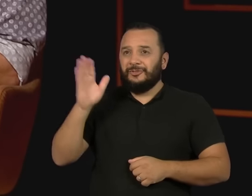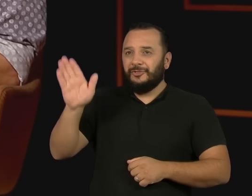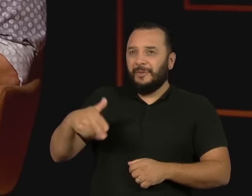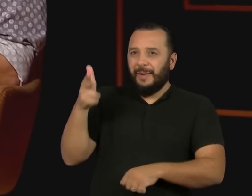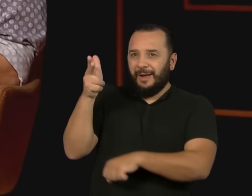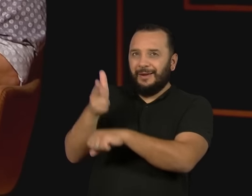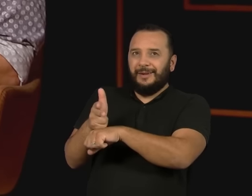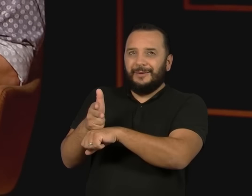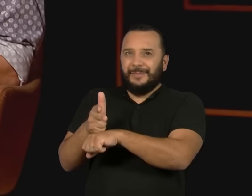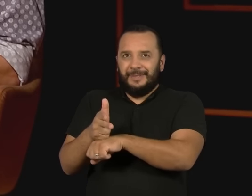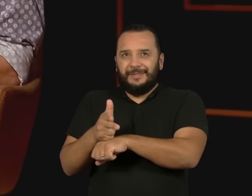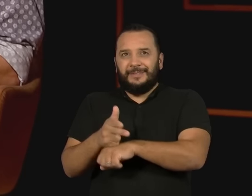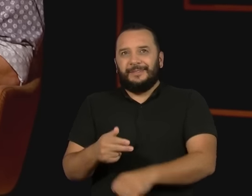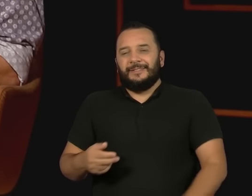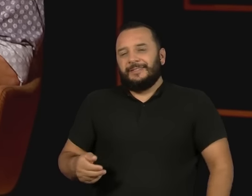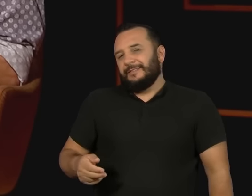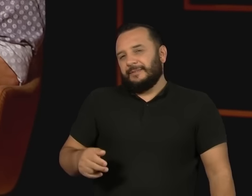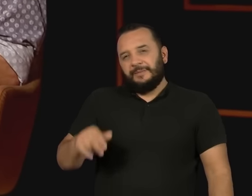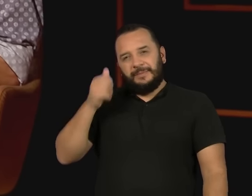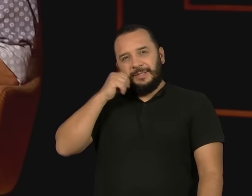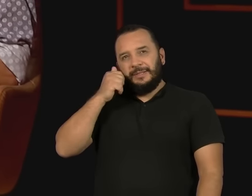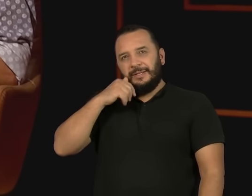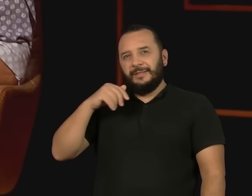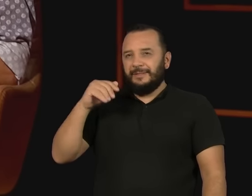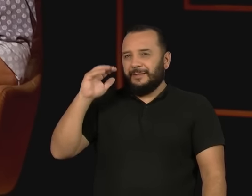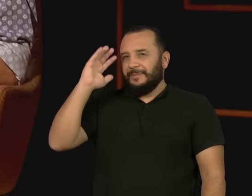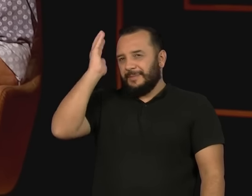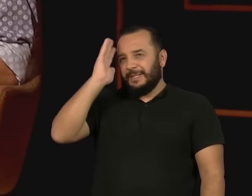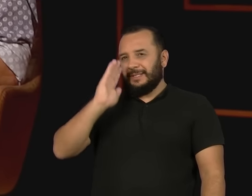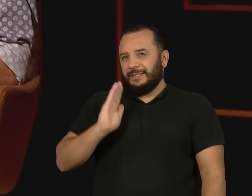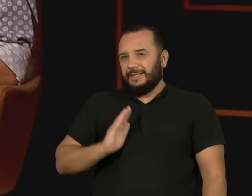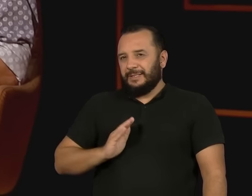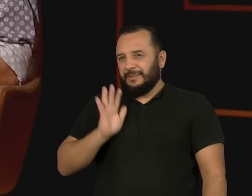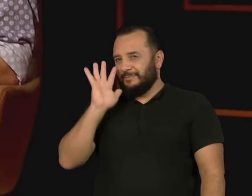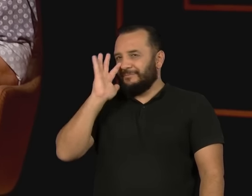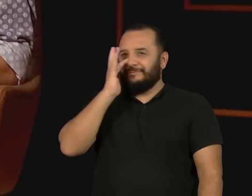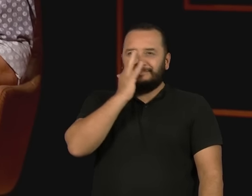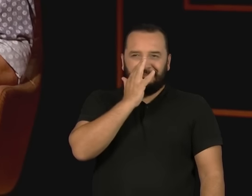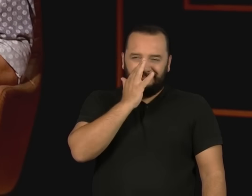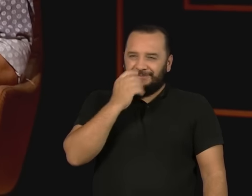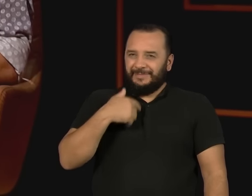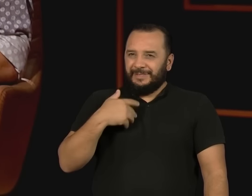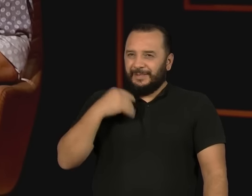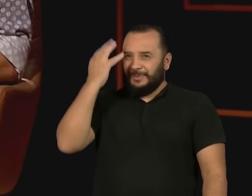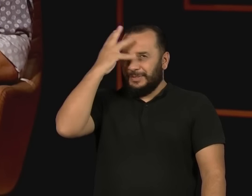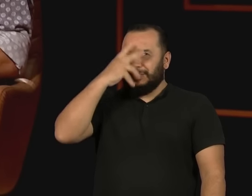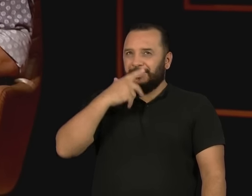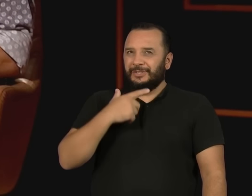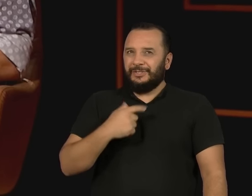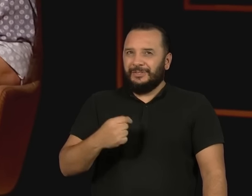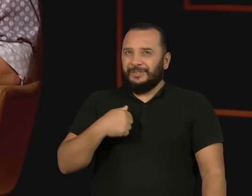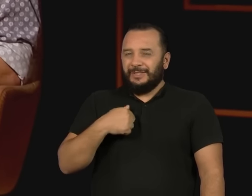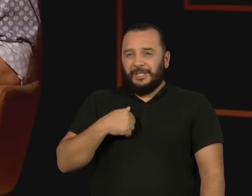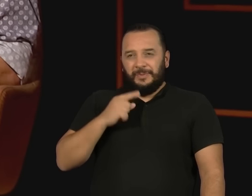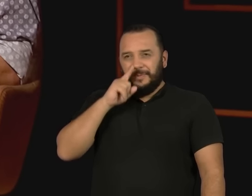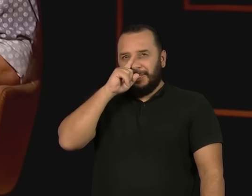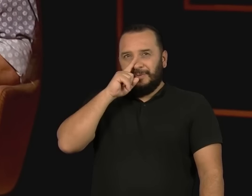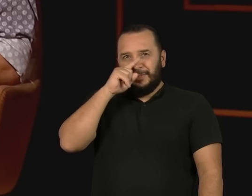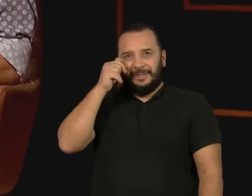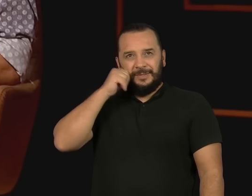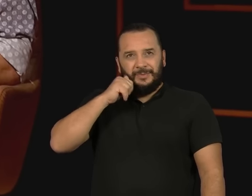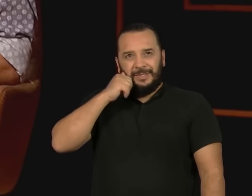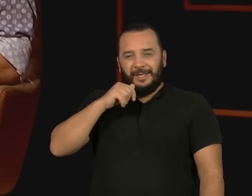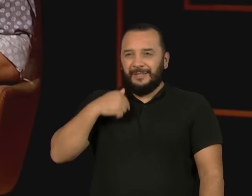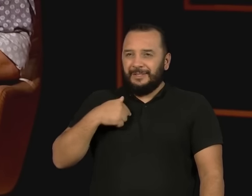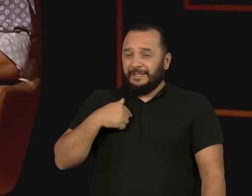favor. Garotas do meu Brasil Varonil, Zé Bonitinho, o perigote das mulheres,